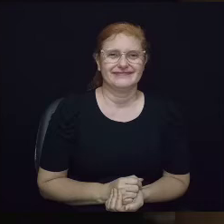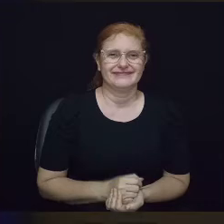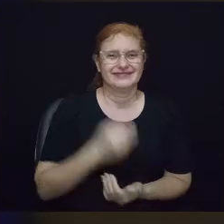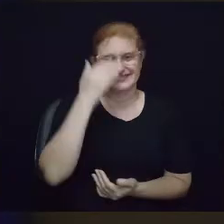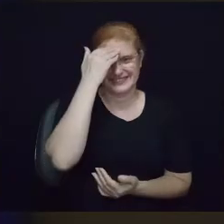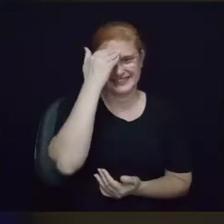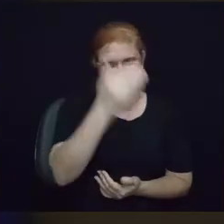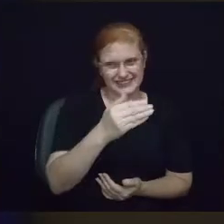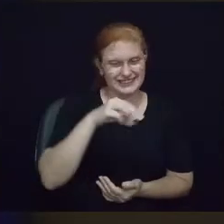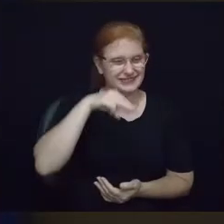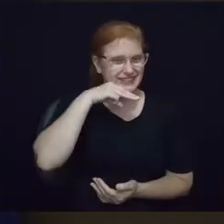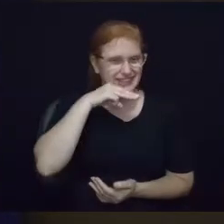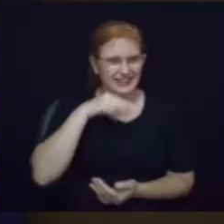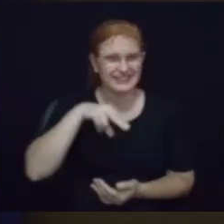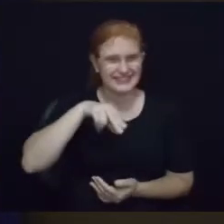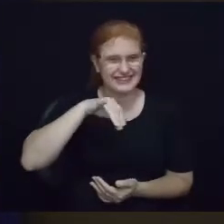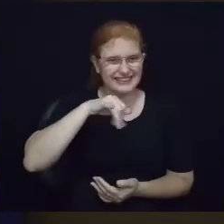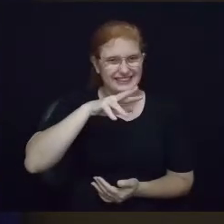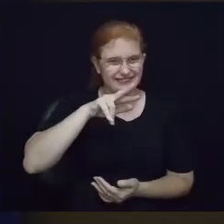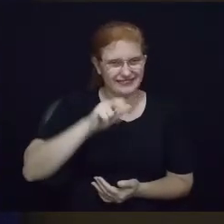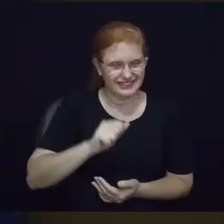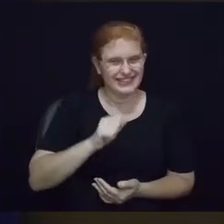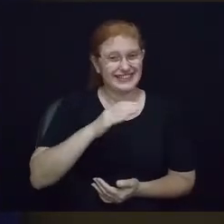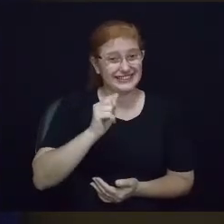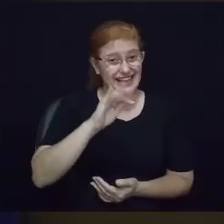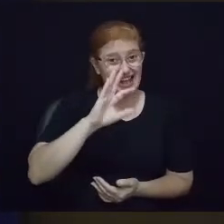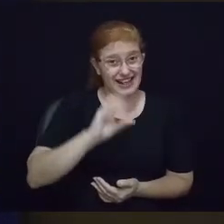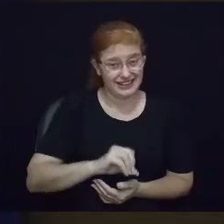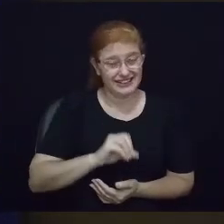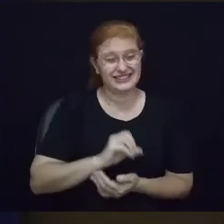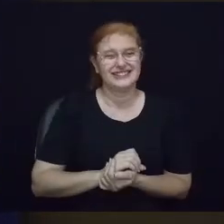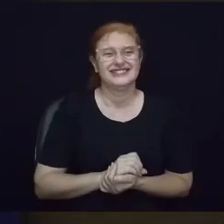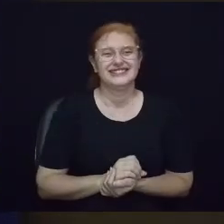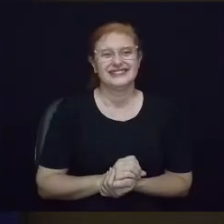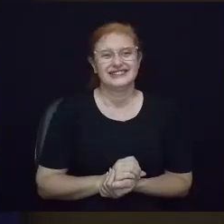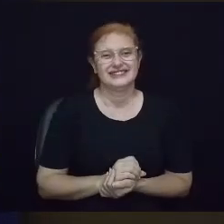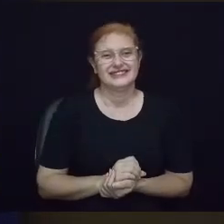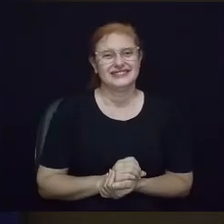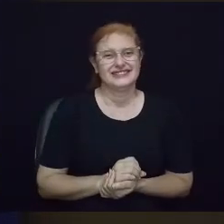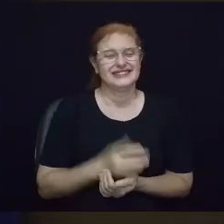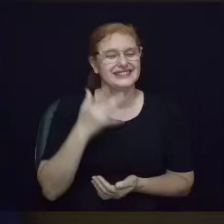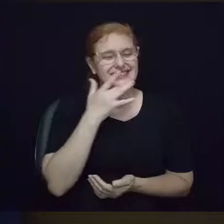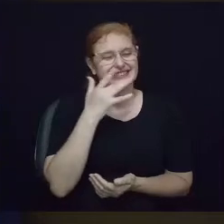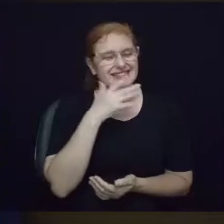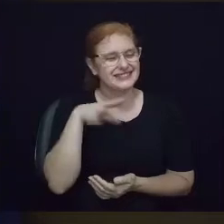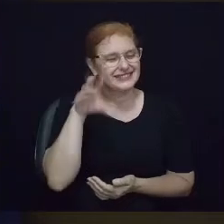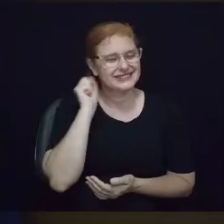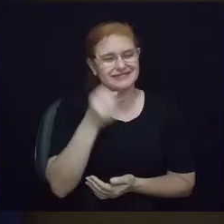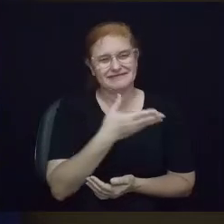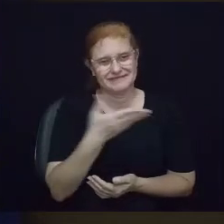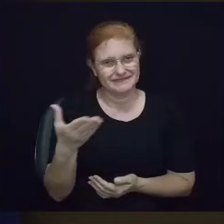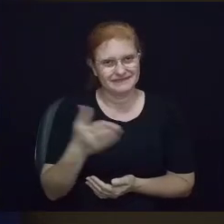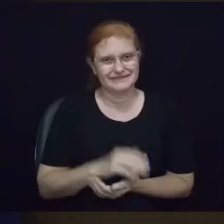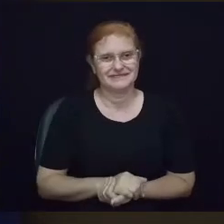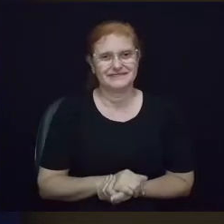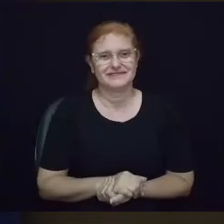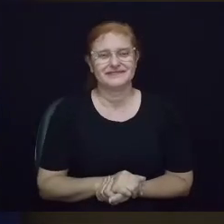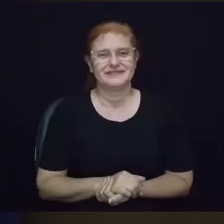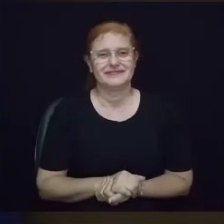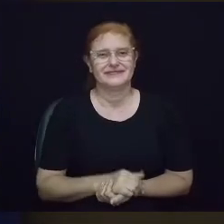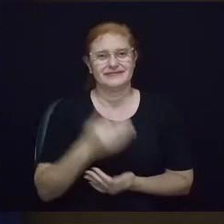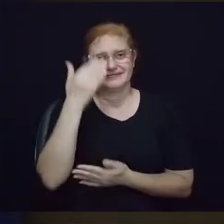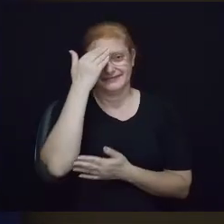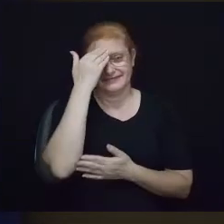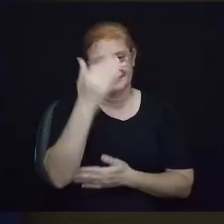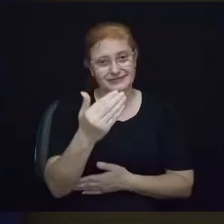Muito obrigada, Mauro. Obrigada, Neiva, também, Caio. Foi uma delícia ouvir vocês. Eu